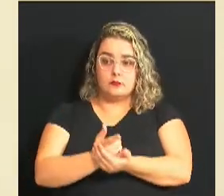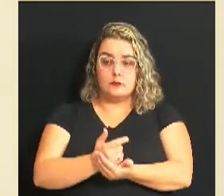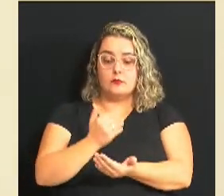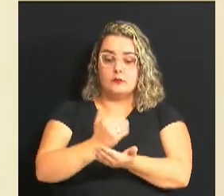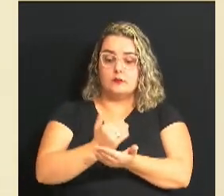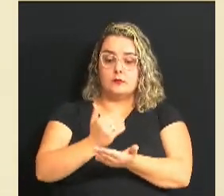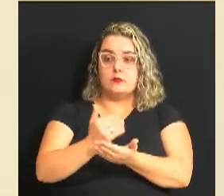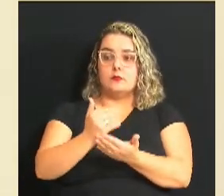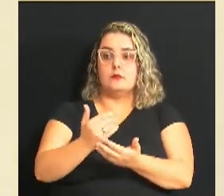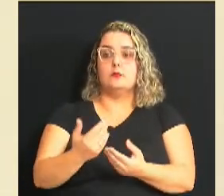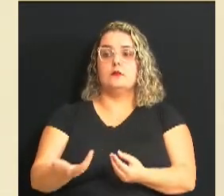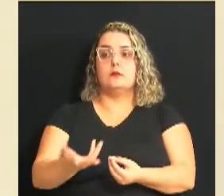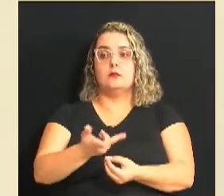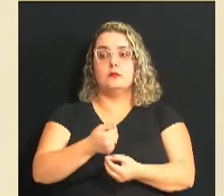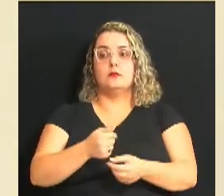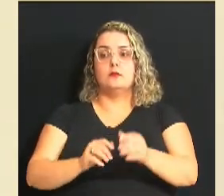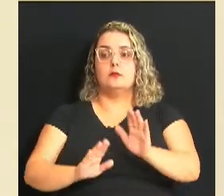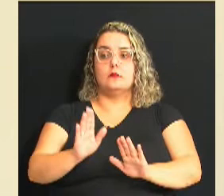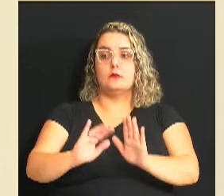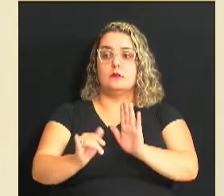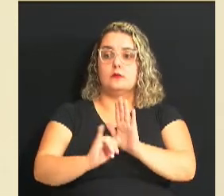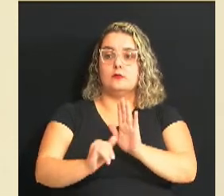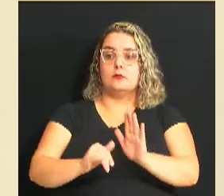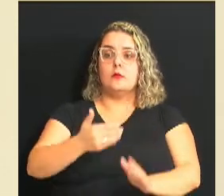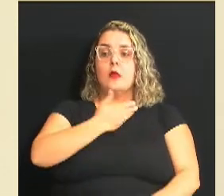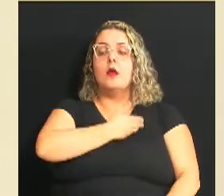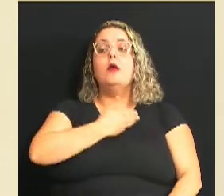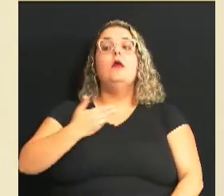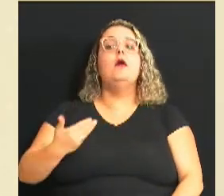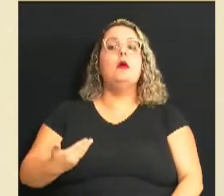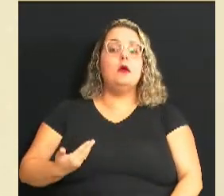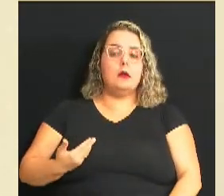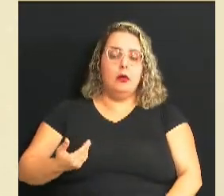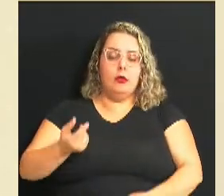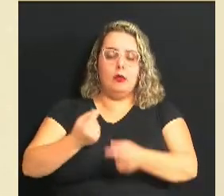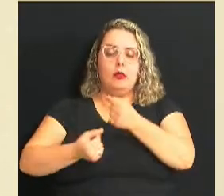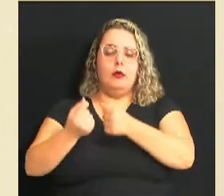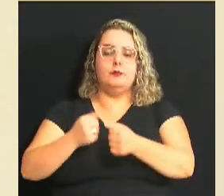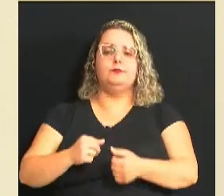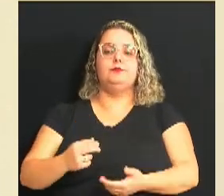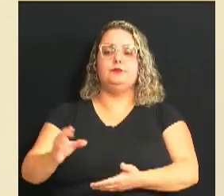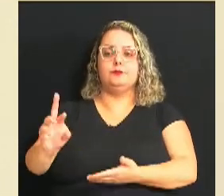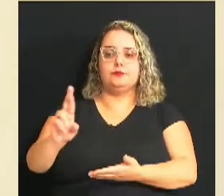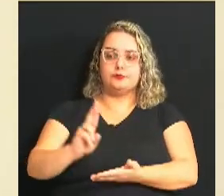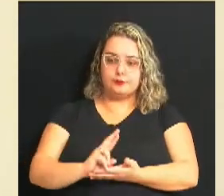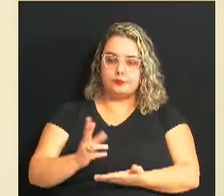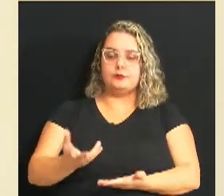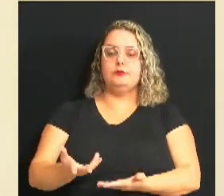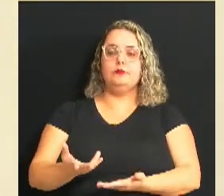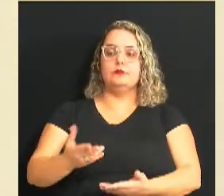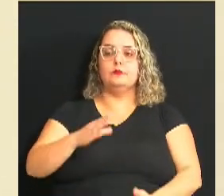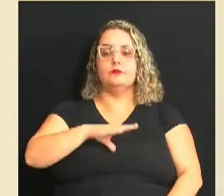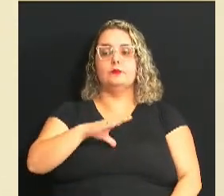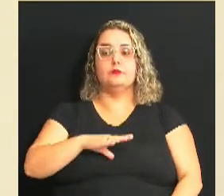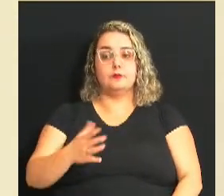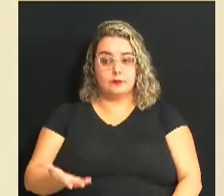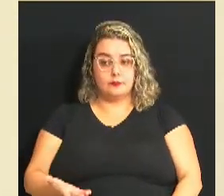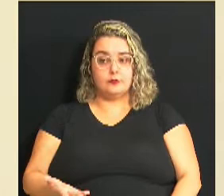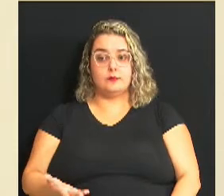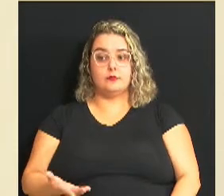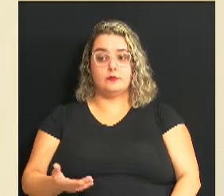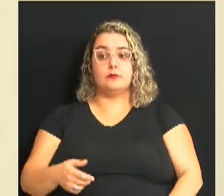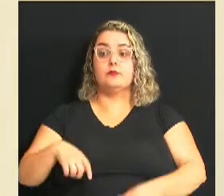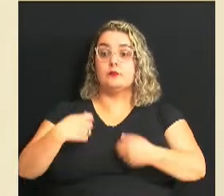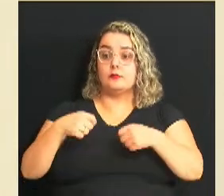dos editais públicos, através de recursos municipais e outras formas, e que esse sistema é